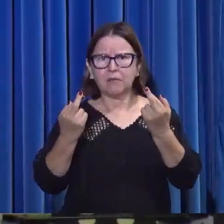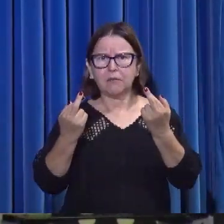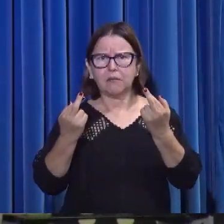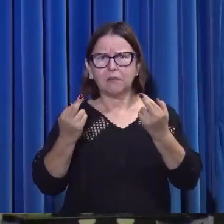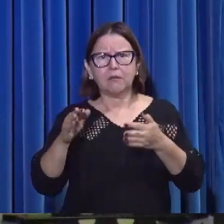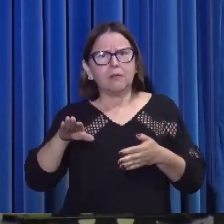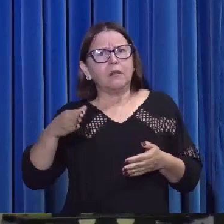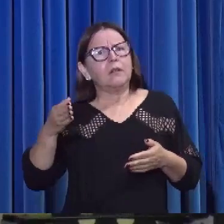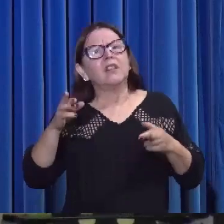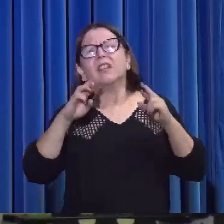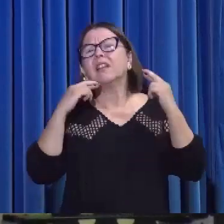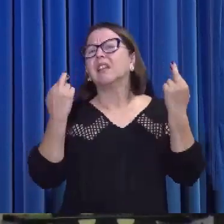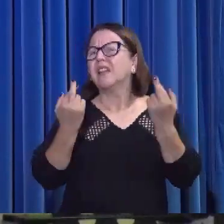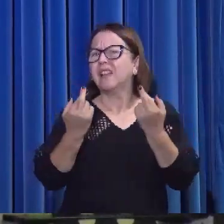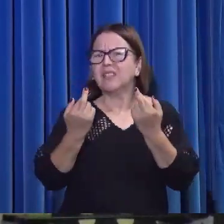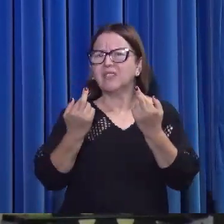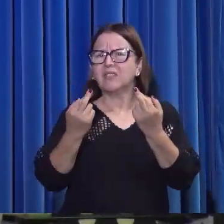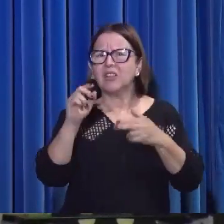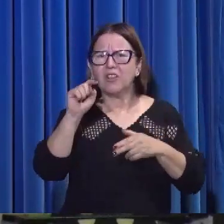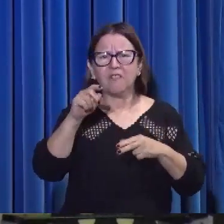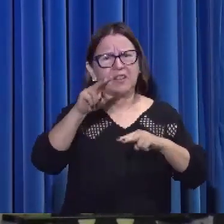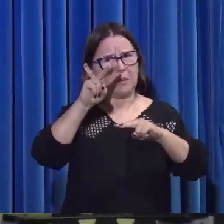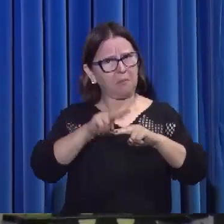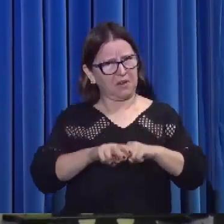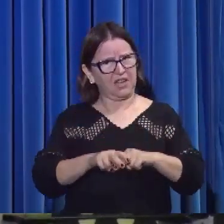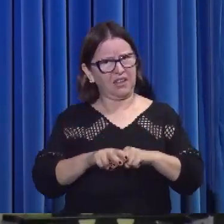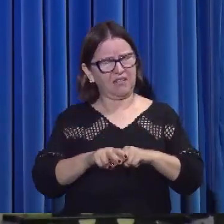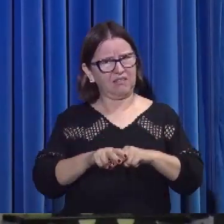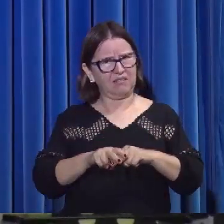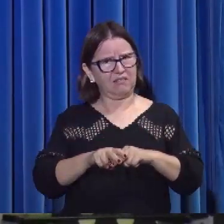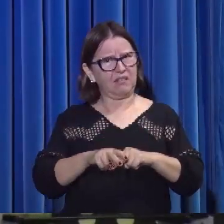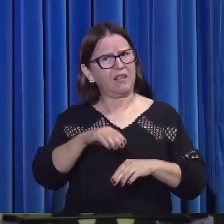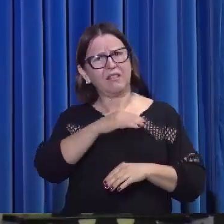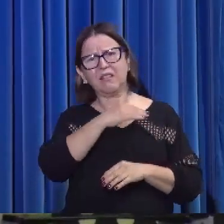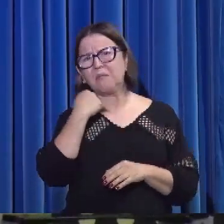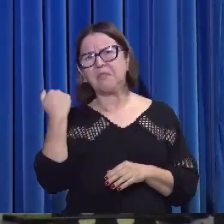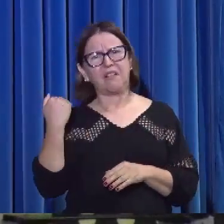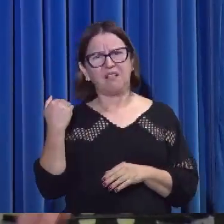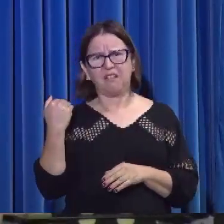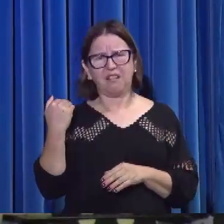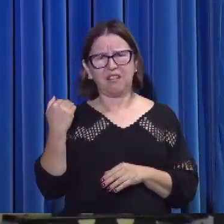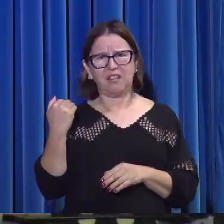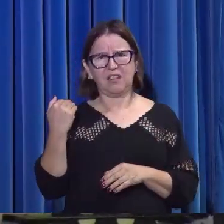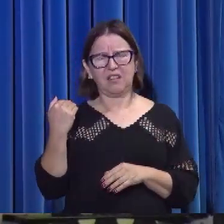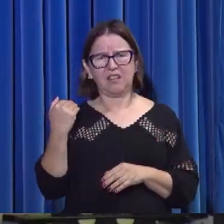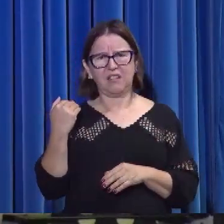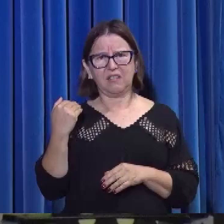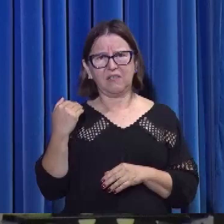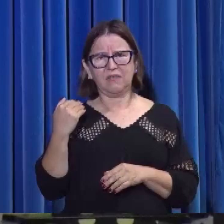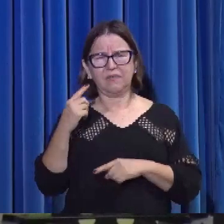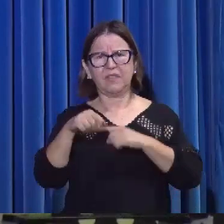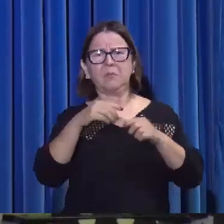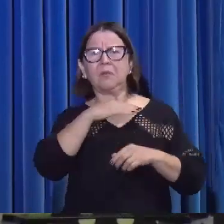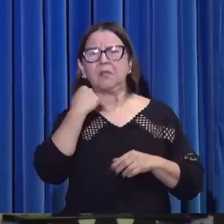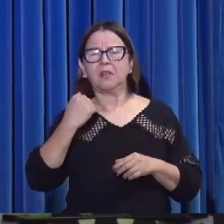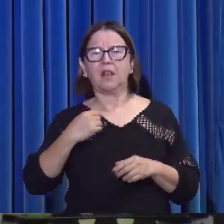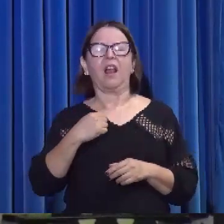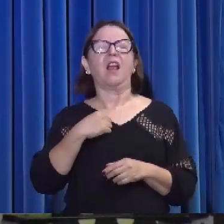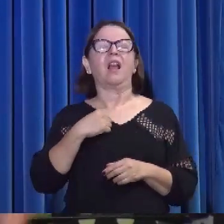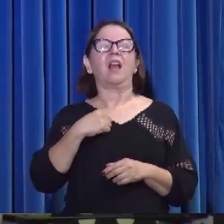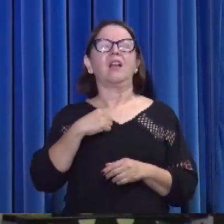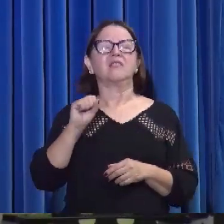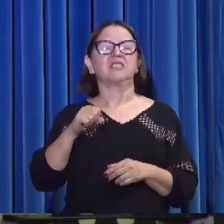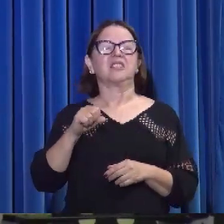esse? Você está preso, você vai ser morto, você vai ser decapitado. Eu sim tenho uma